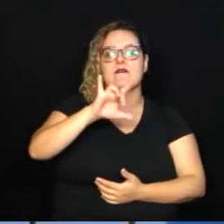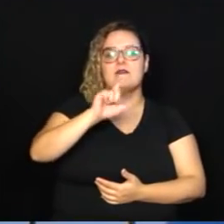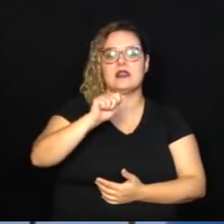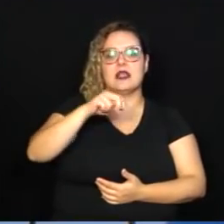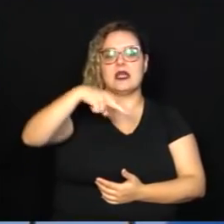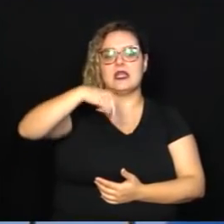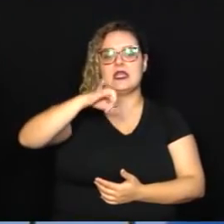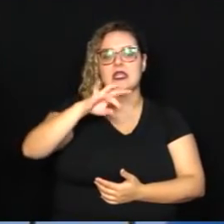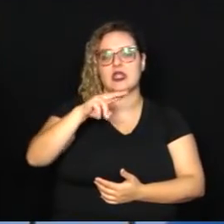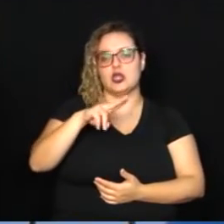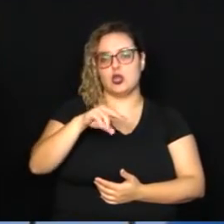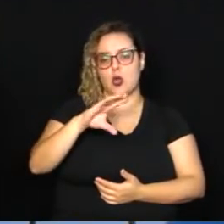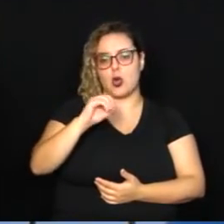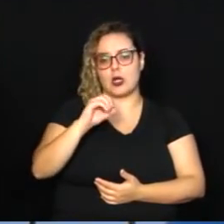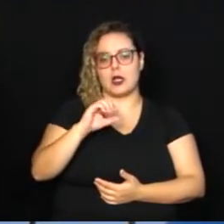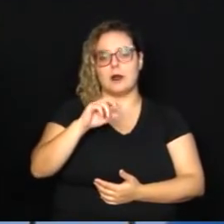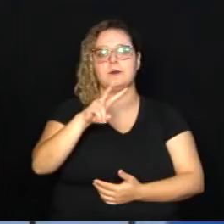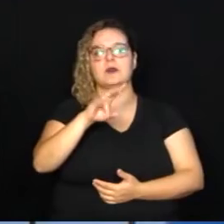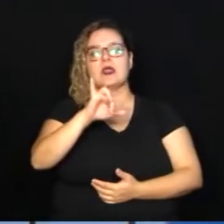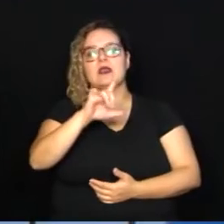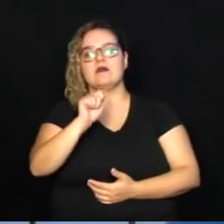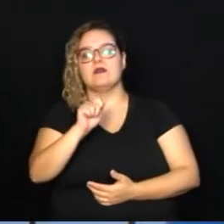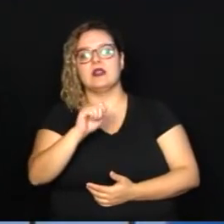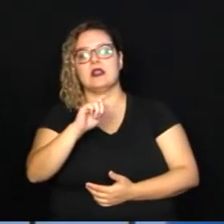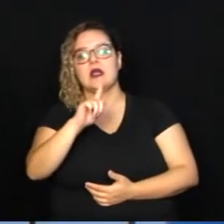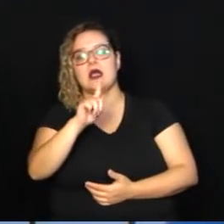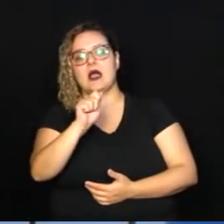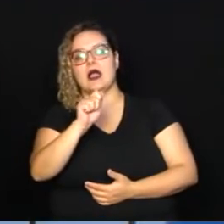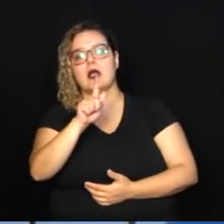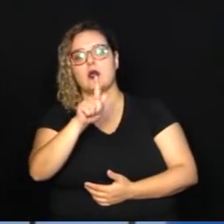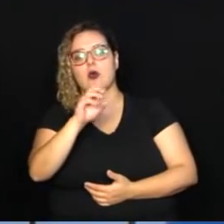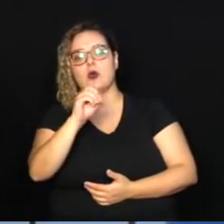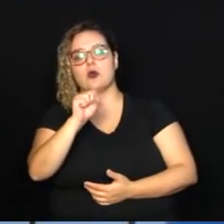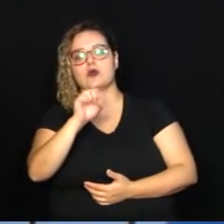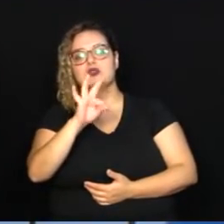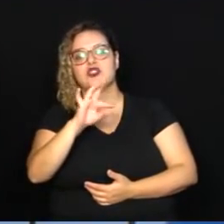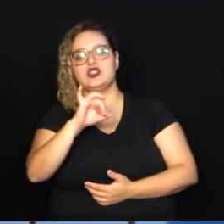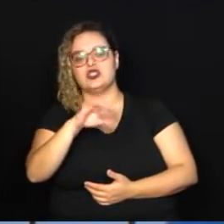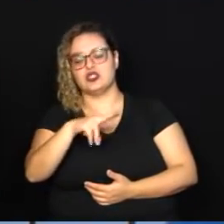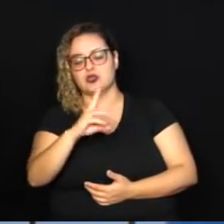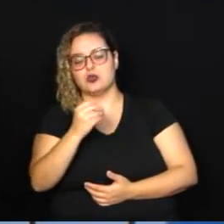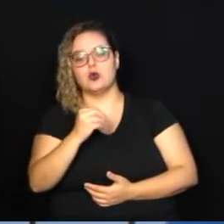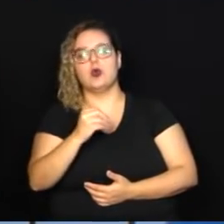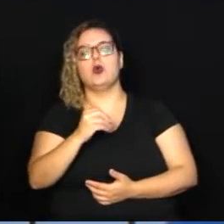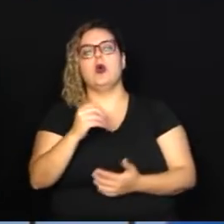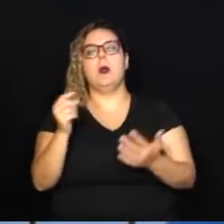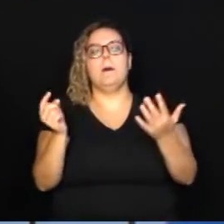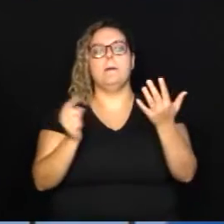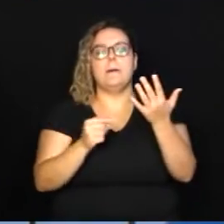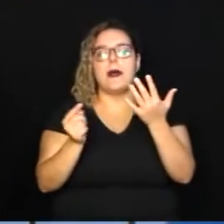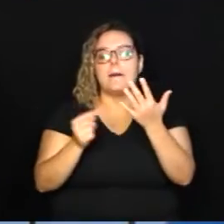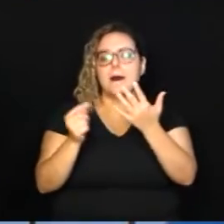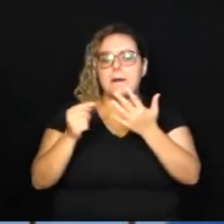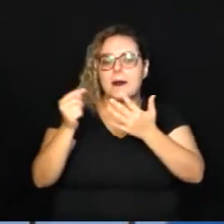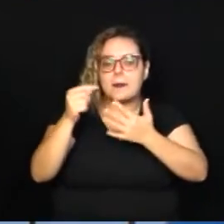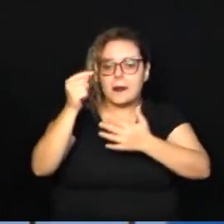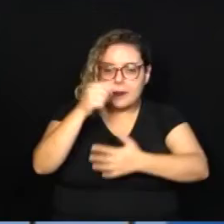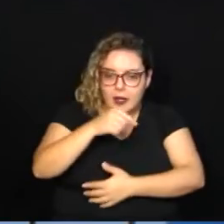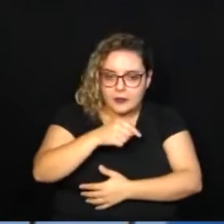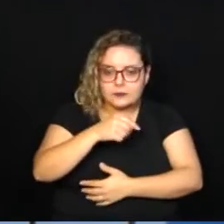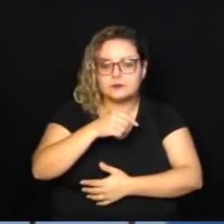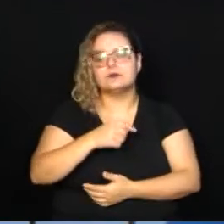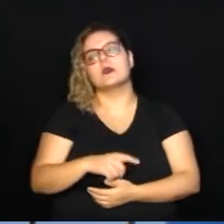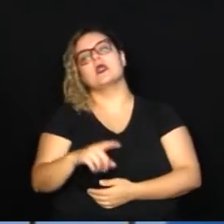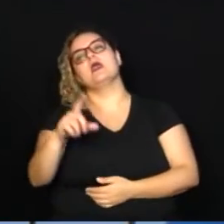Vila Agostinho Pataro, Jardim Afife, Vila São José, Arruamento José Feres e Vila São